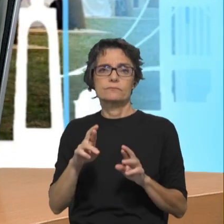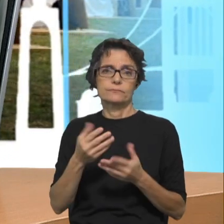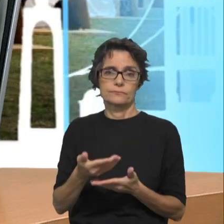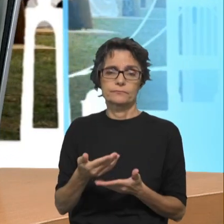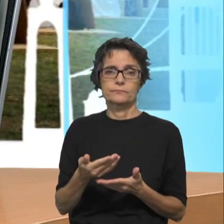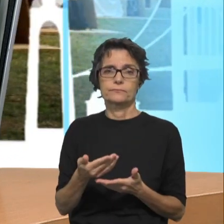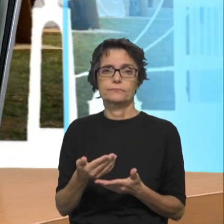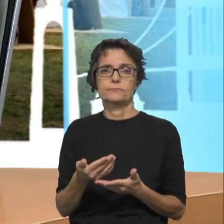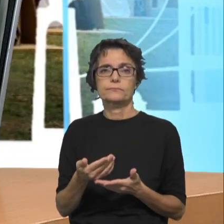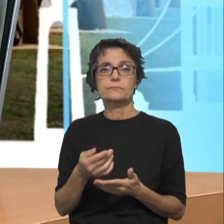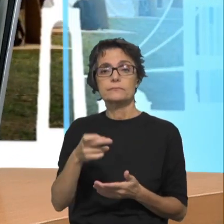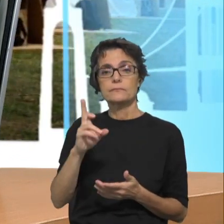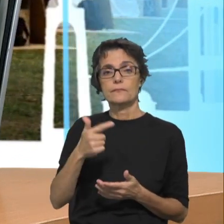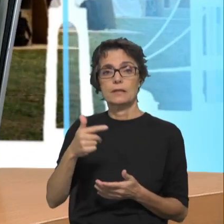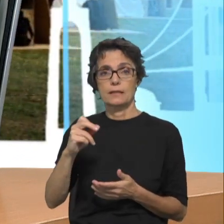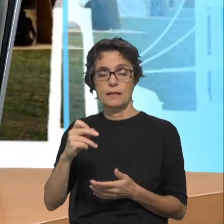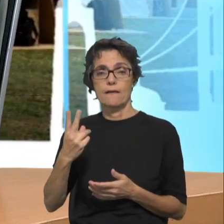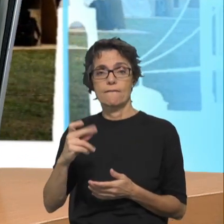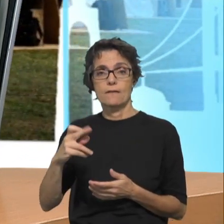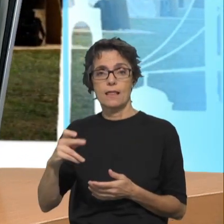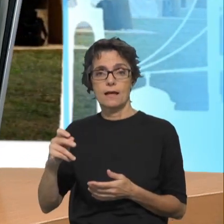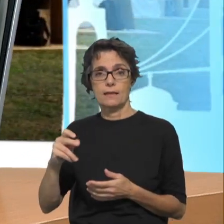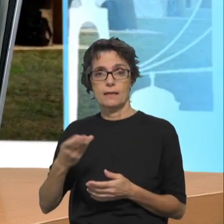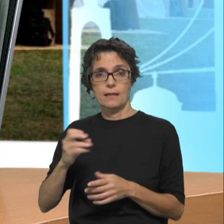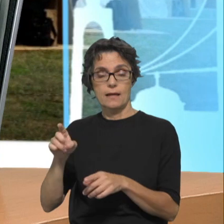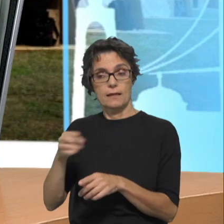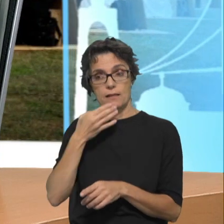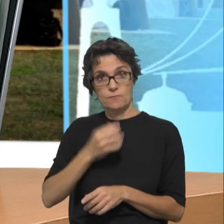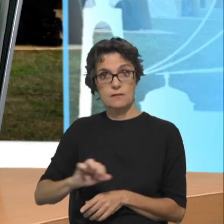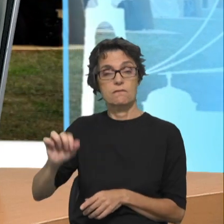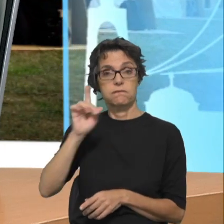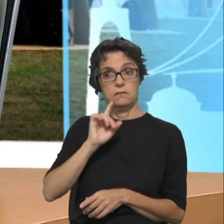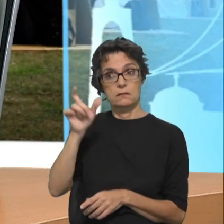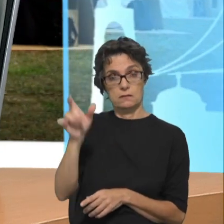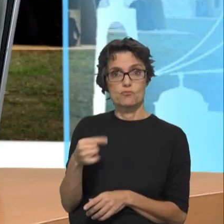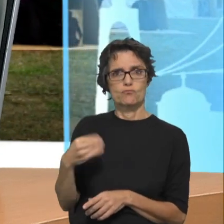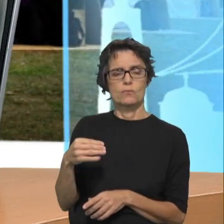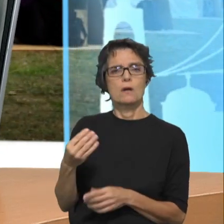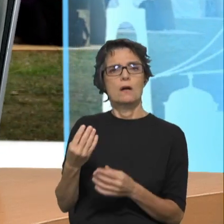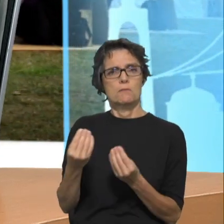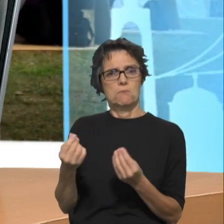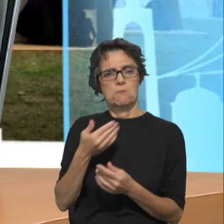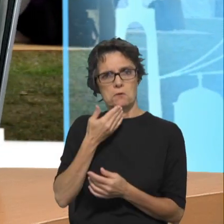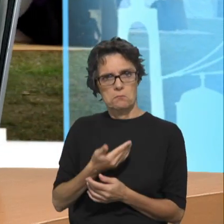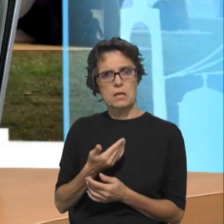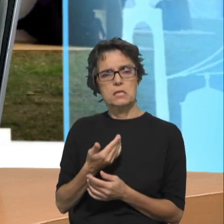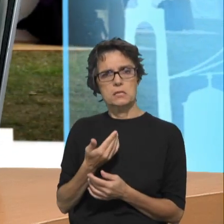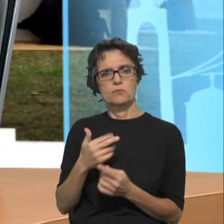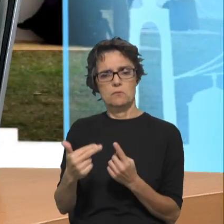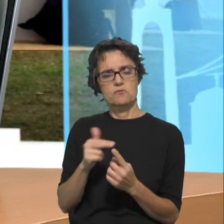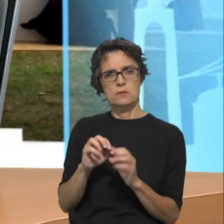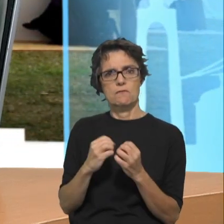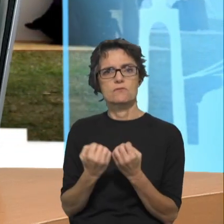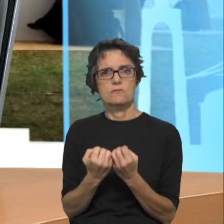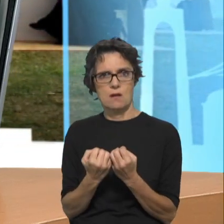A doutora Rita Valadas tem essa experiência muito abrangente de uma visão das questões sociais